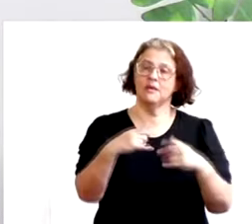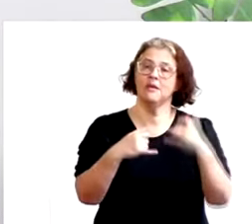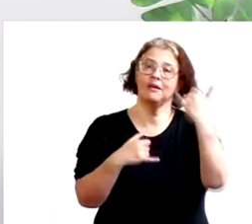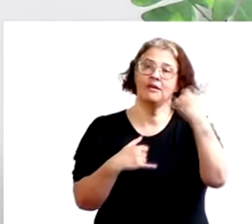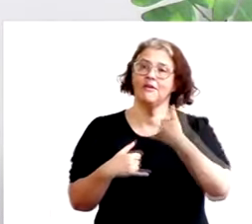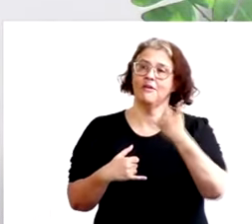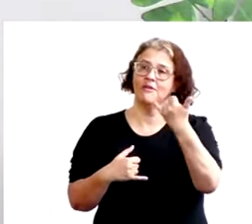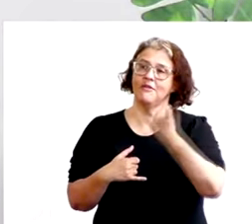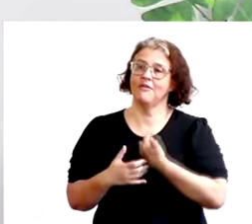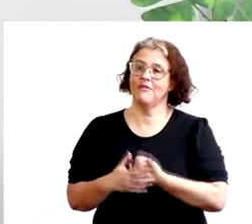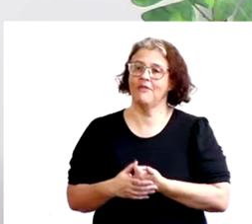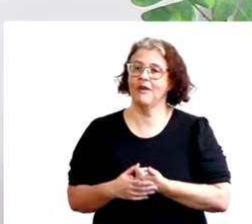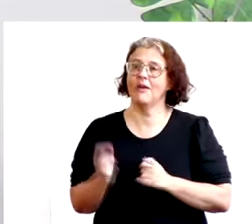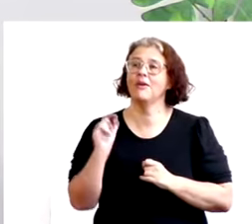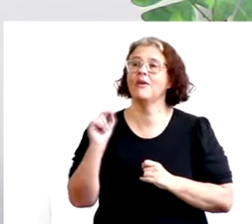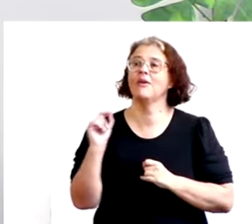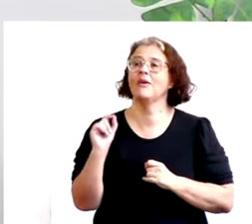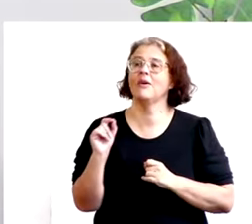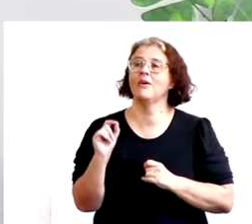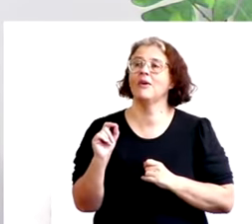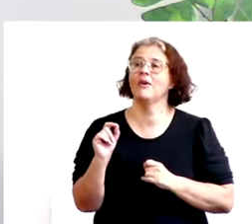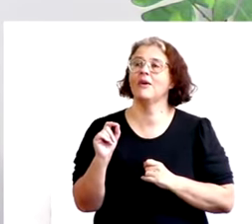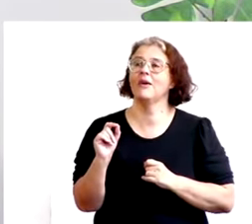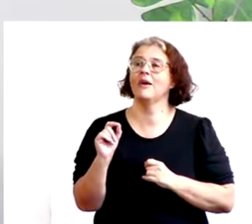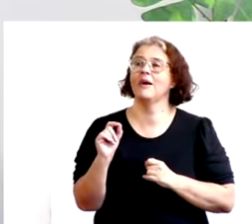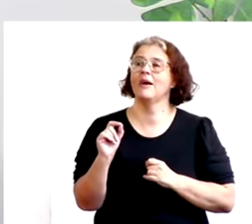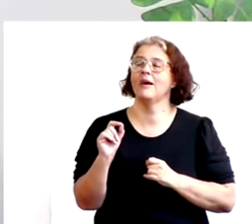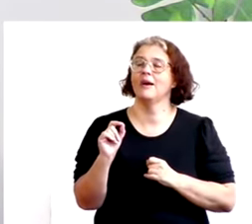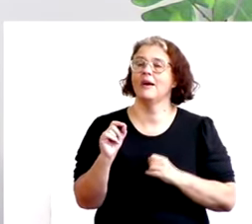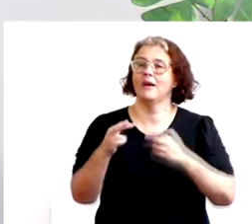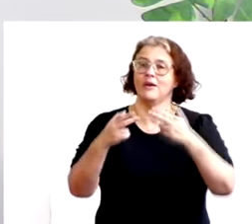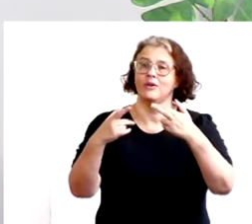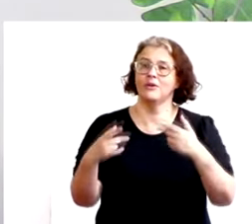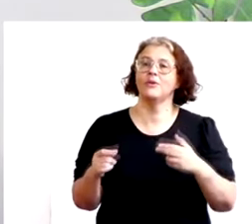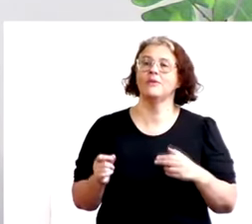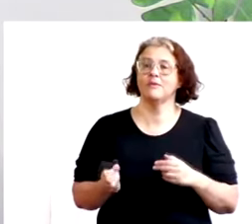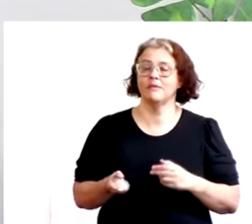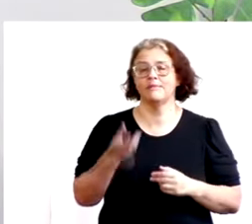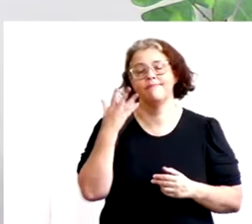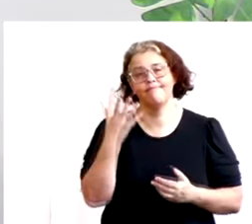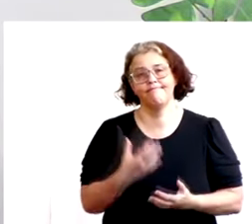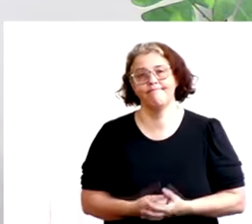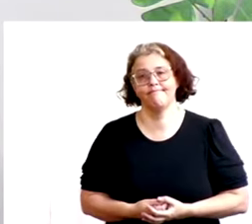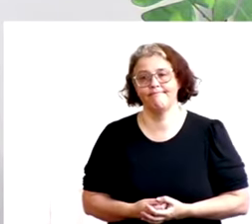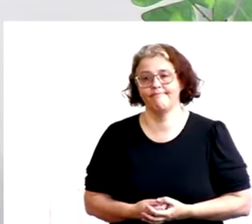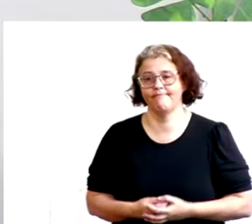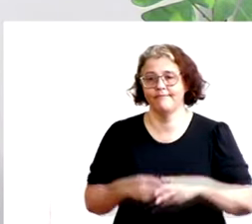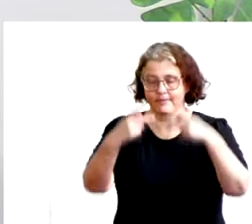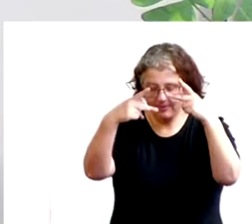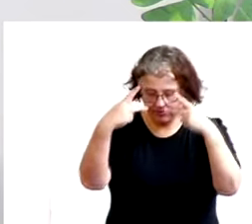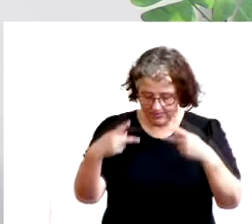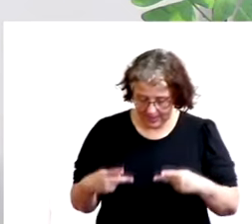realmente as coisas como elas são ele é um poeta questionador